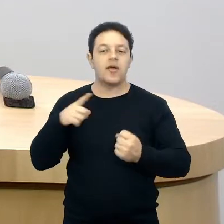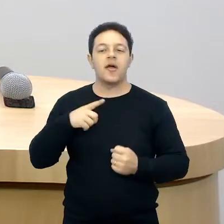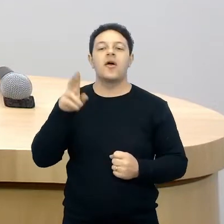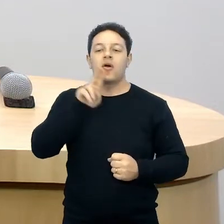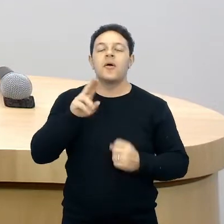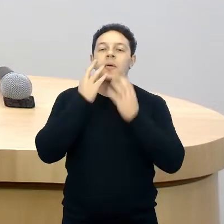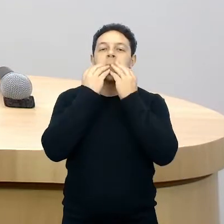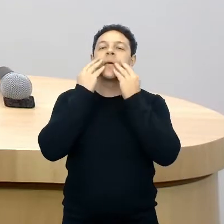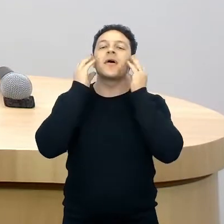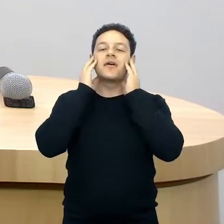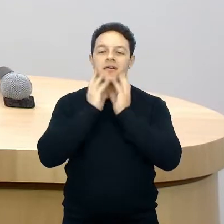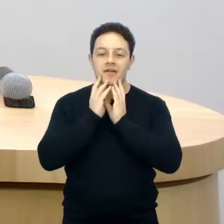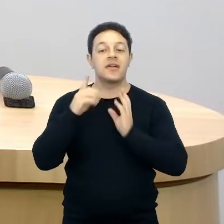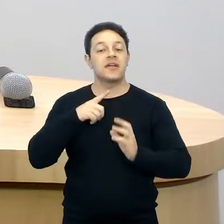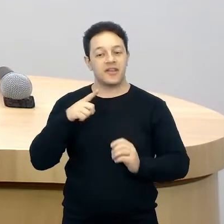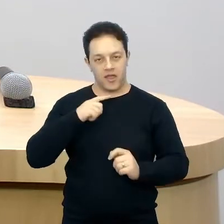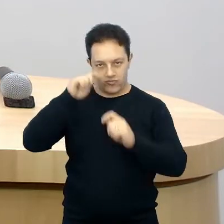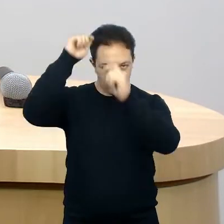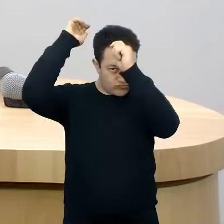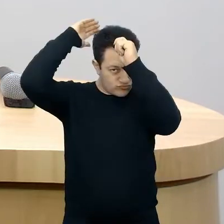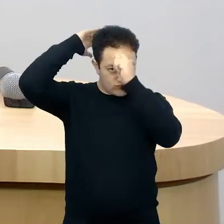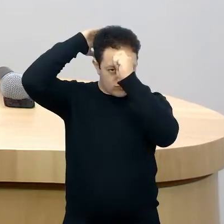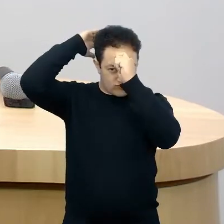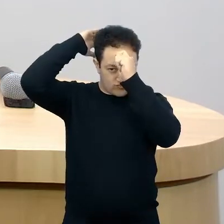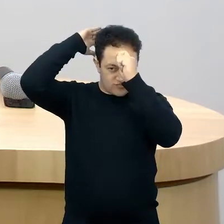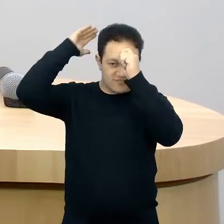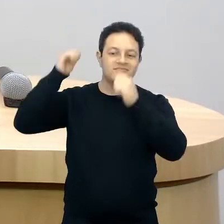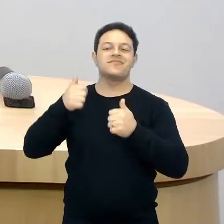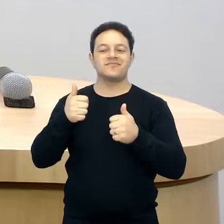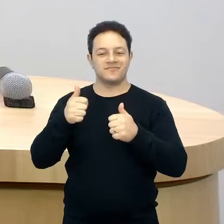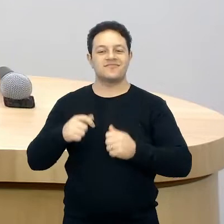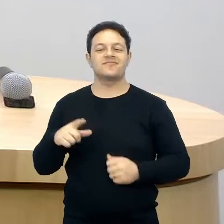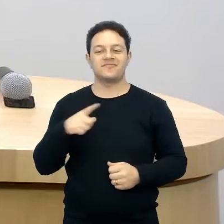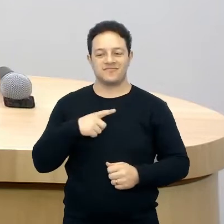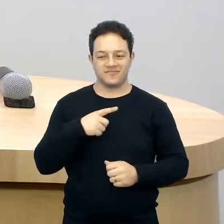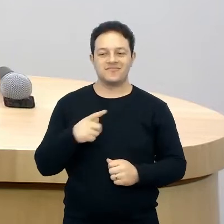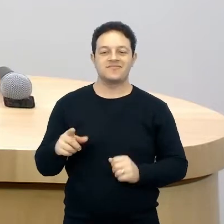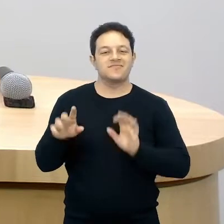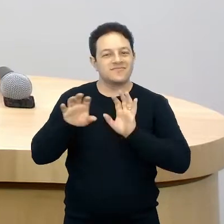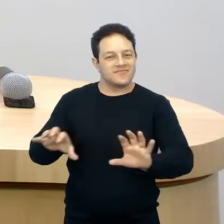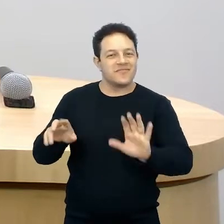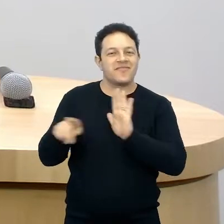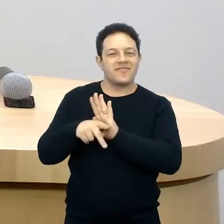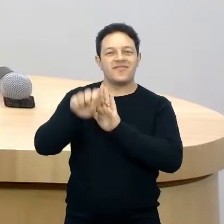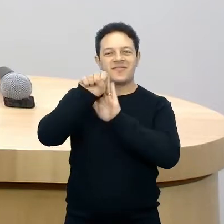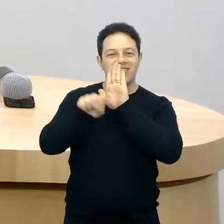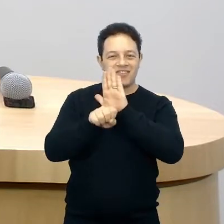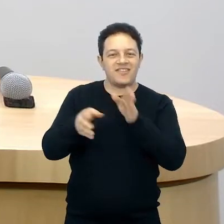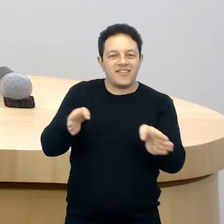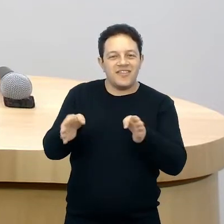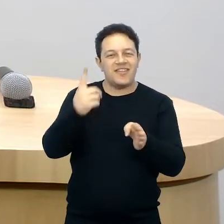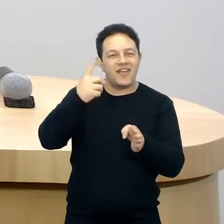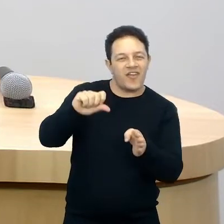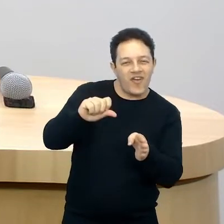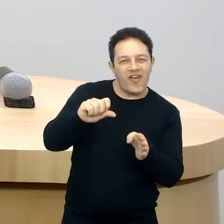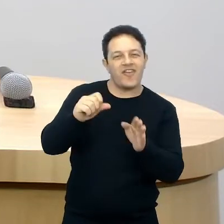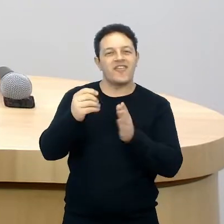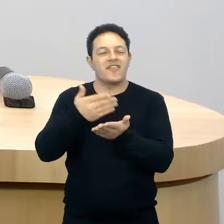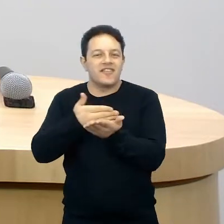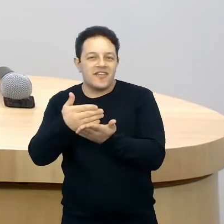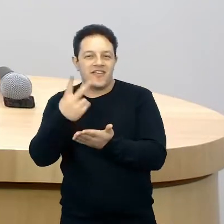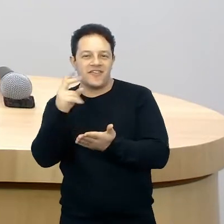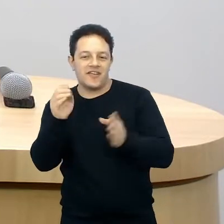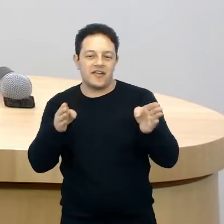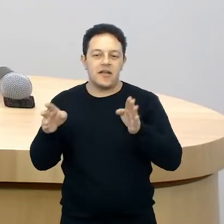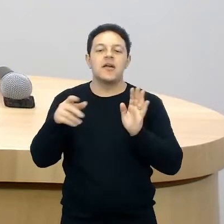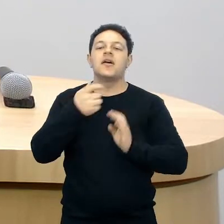barba, estou com um bonezinho, né? Esses tipicamente do século XIX, começo do século XX, os ingleses